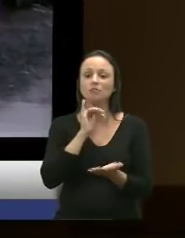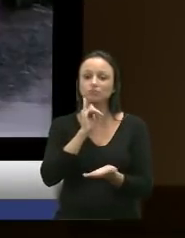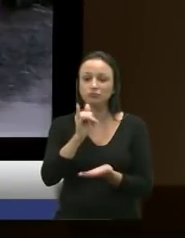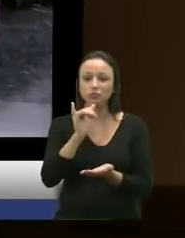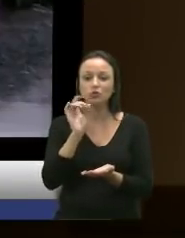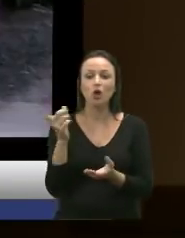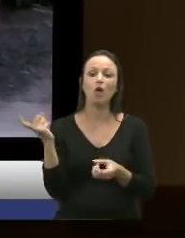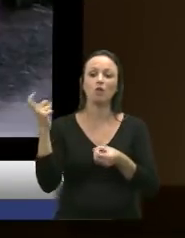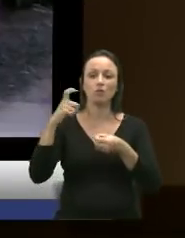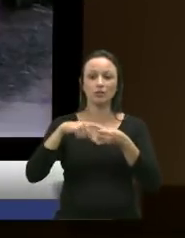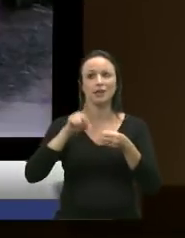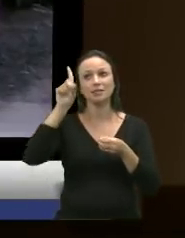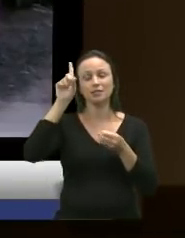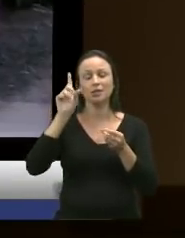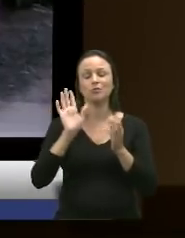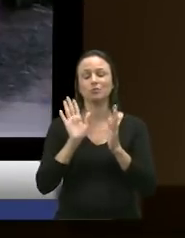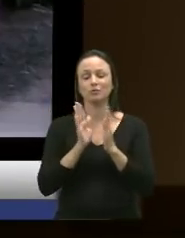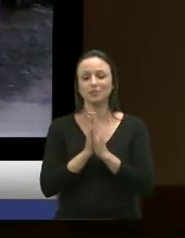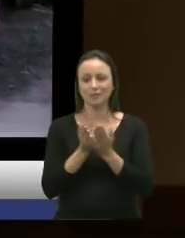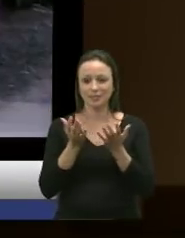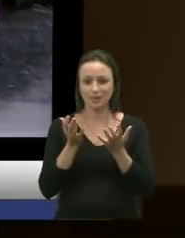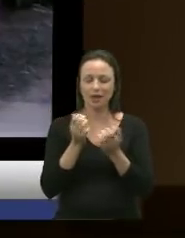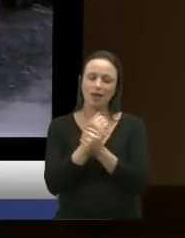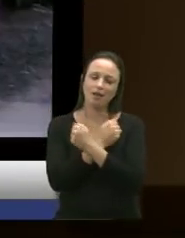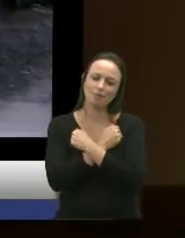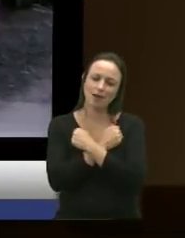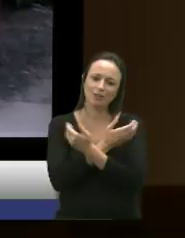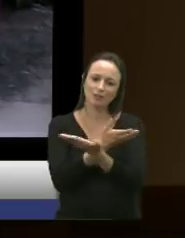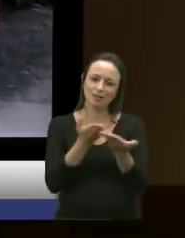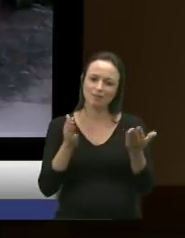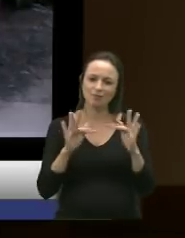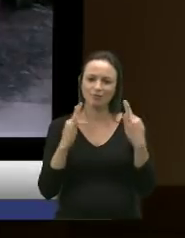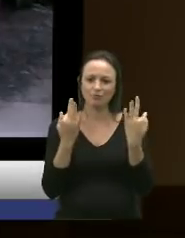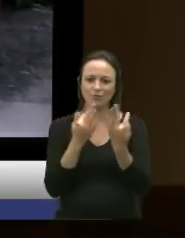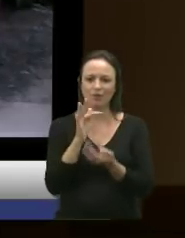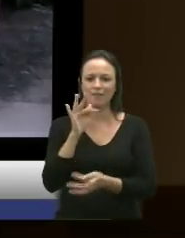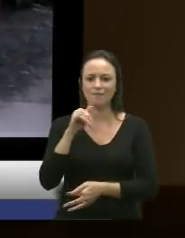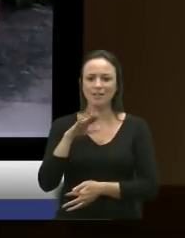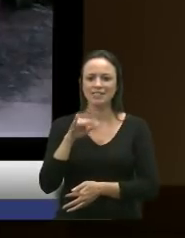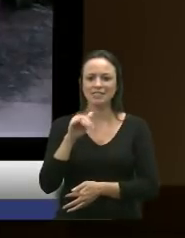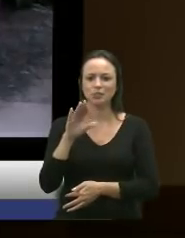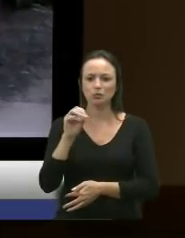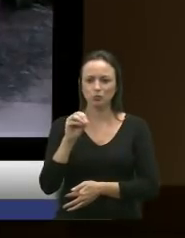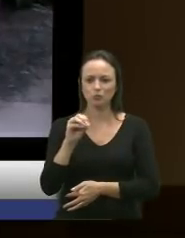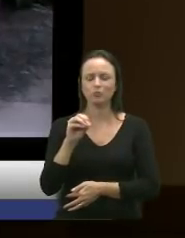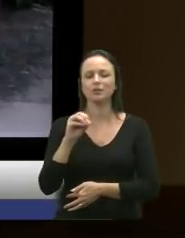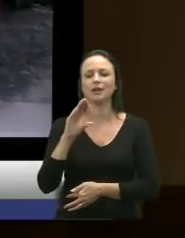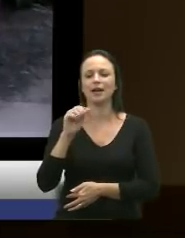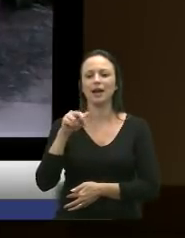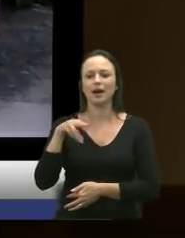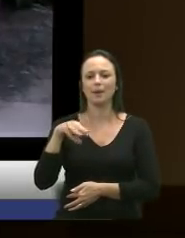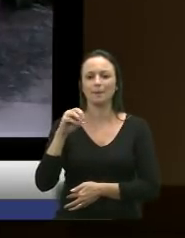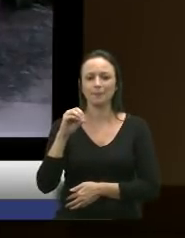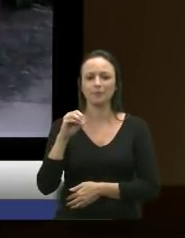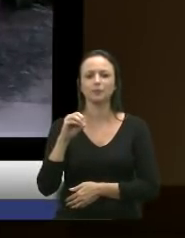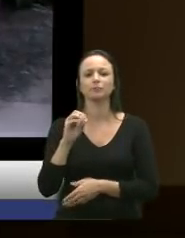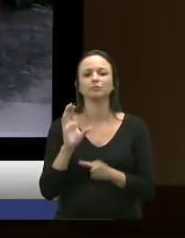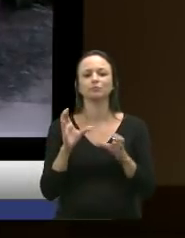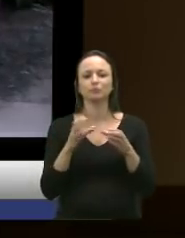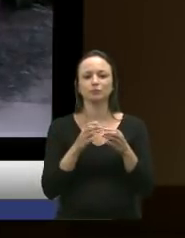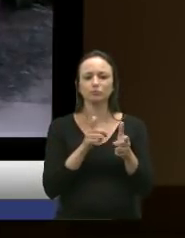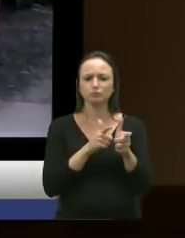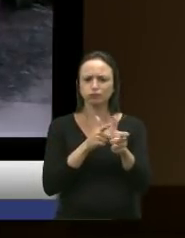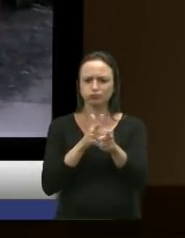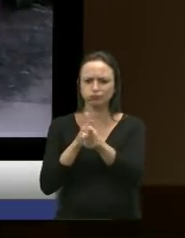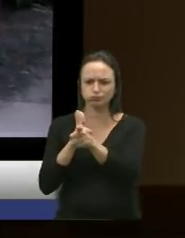se Deus quiser. Abraços aos meus, Francisco do Carmo, Companhia de Metralhadora